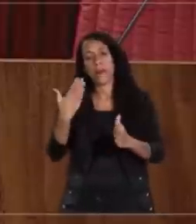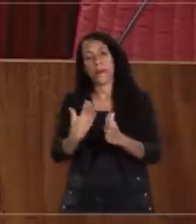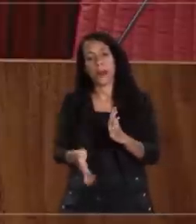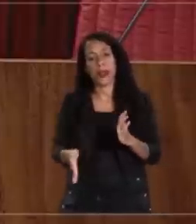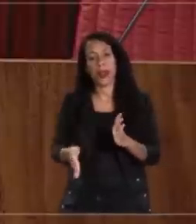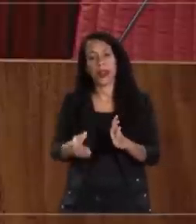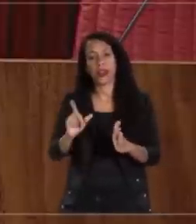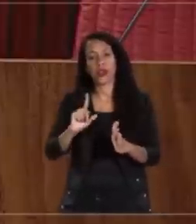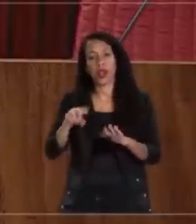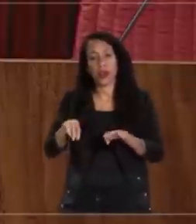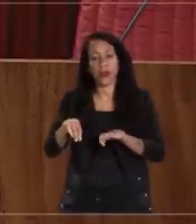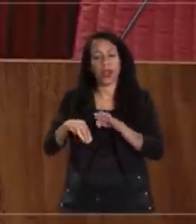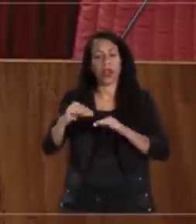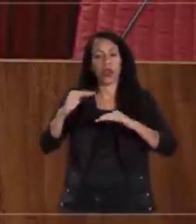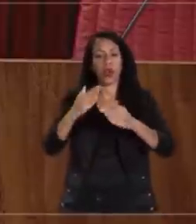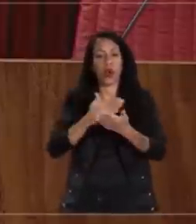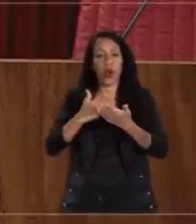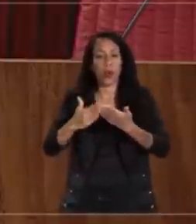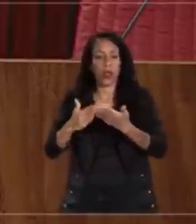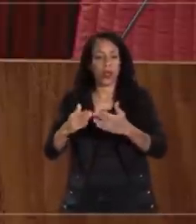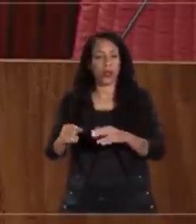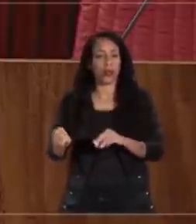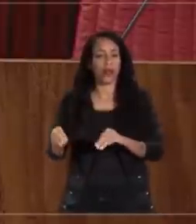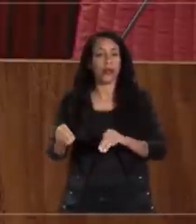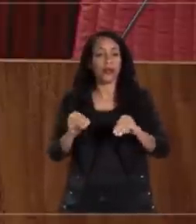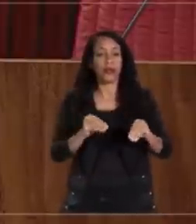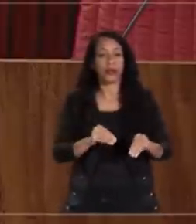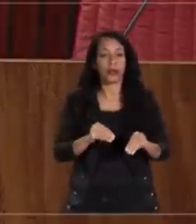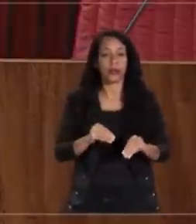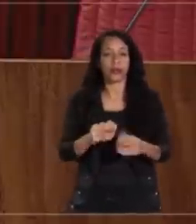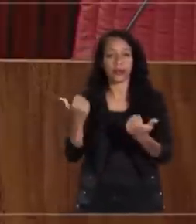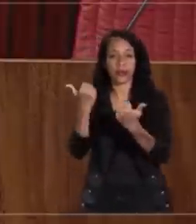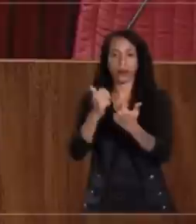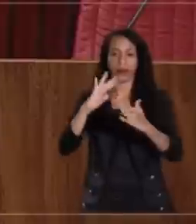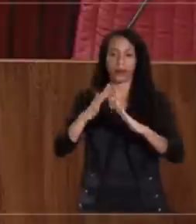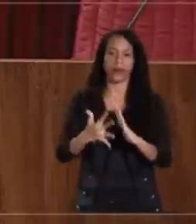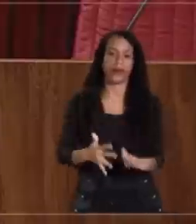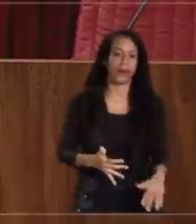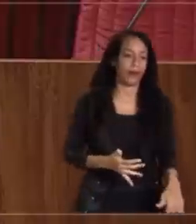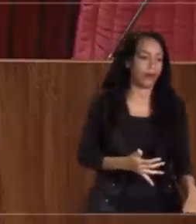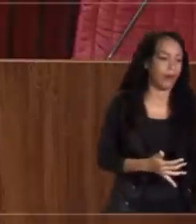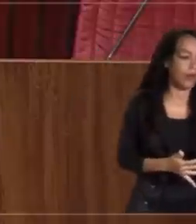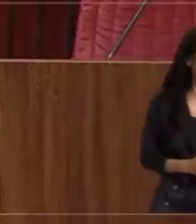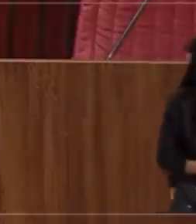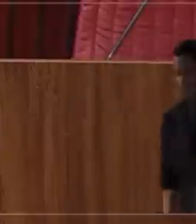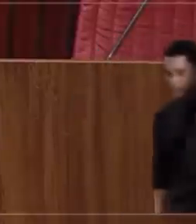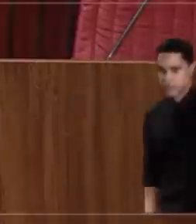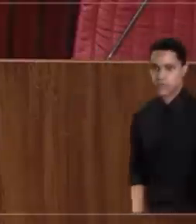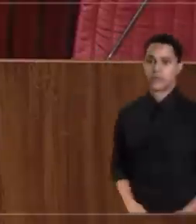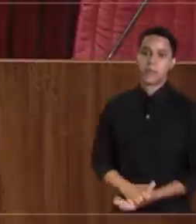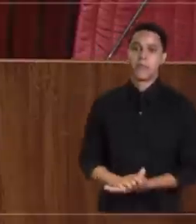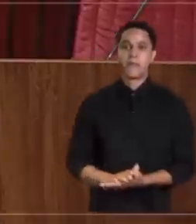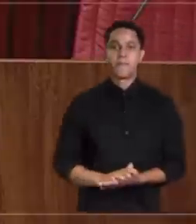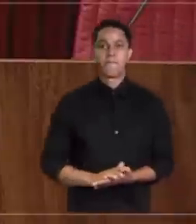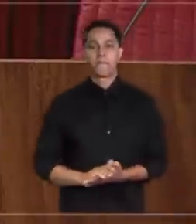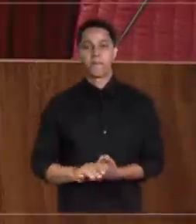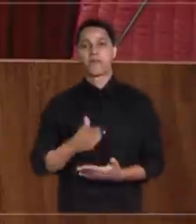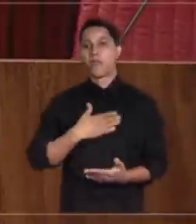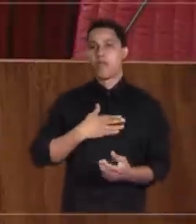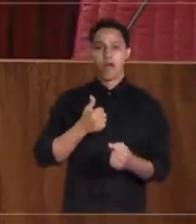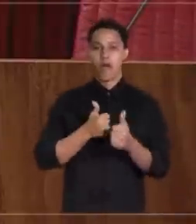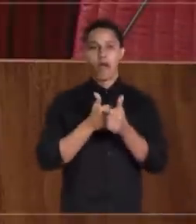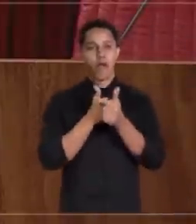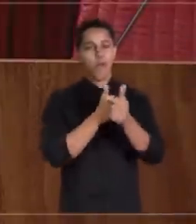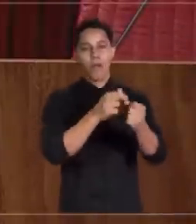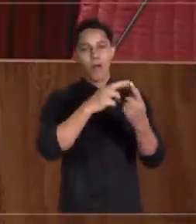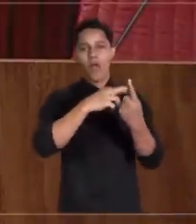eleitoral do que o início do processo de transição. Por todas essas razões, acompanho o relator para rejeitar todas as preliminares nos termos que declinei